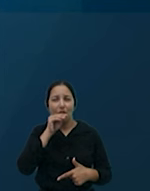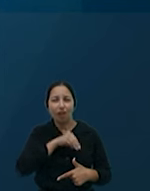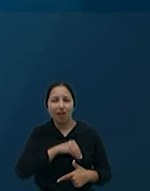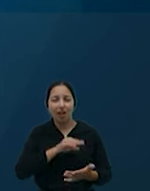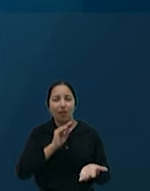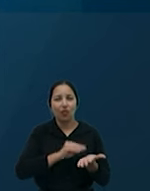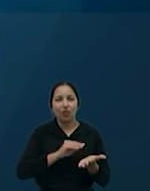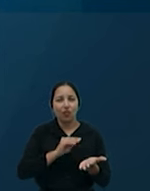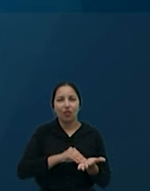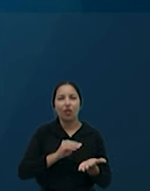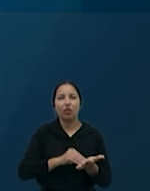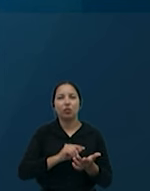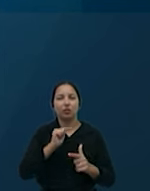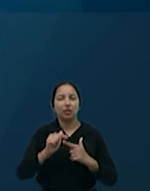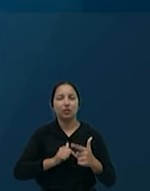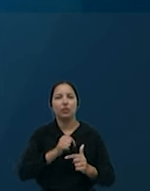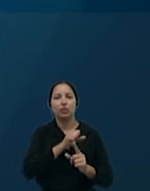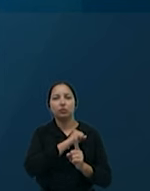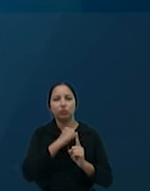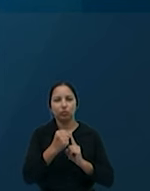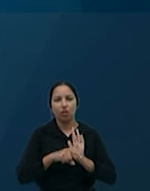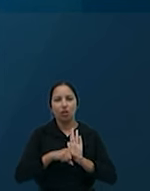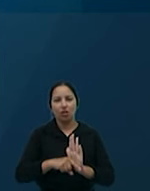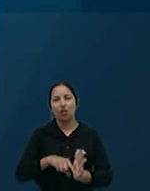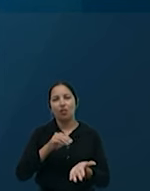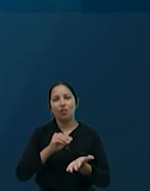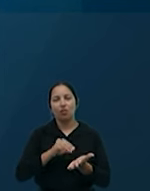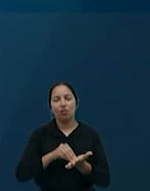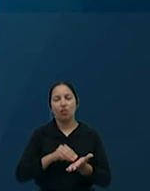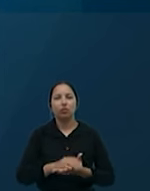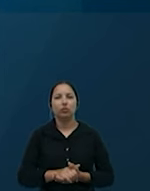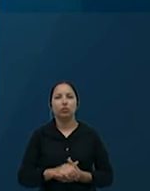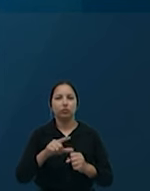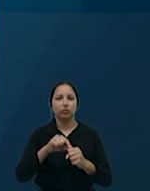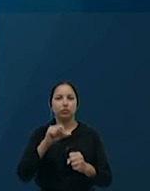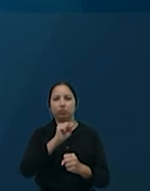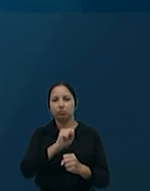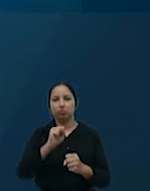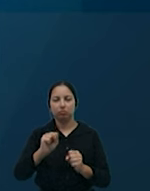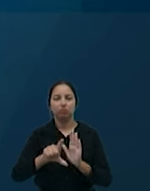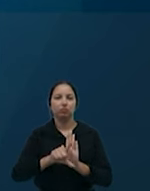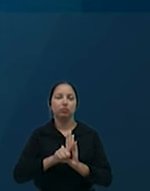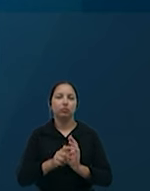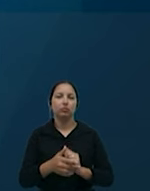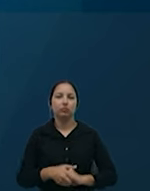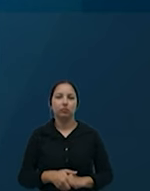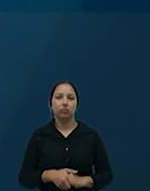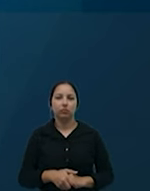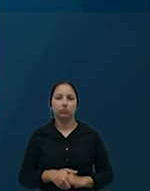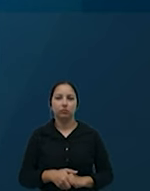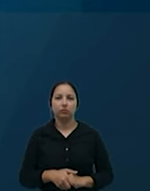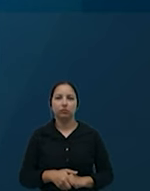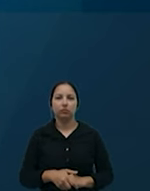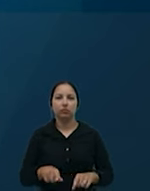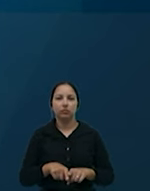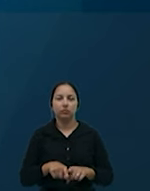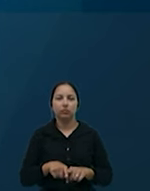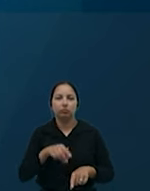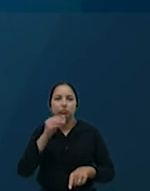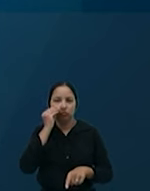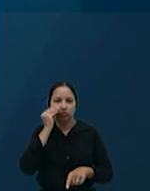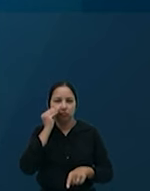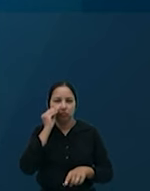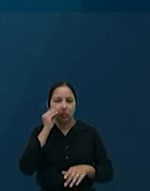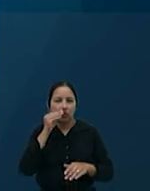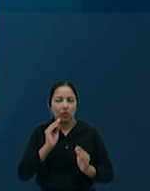serviço social aos seus filiados. Artigo 88 da lei. Buscando convolar ilegal omissão de ativa participação no